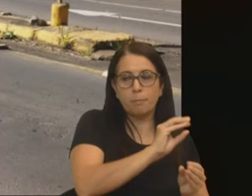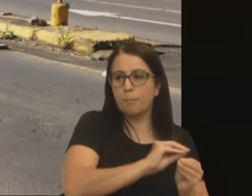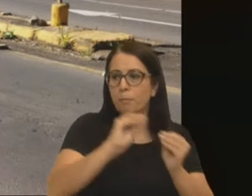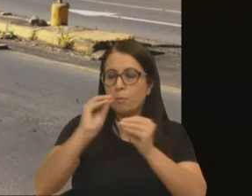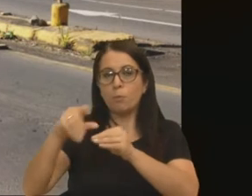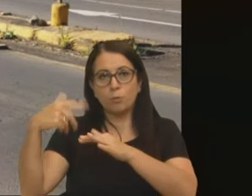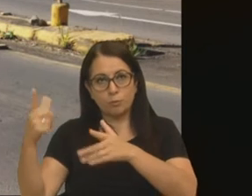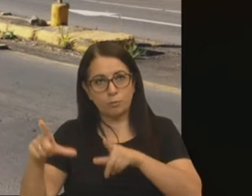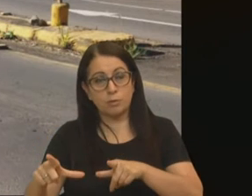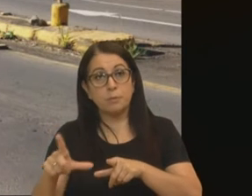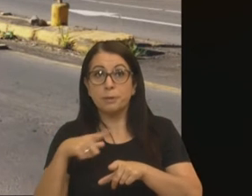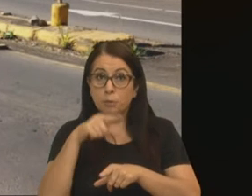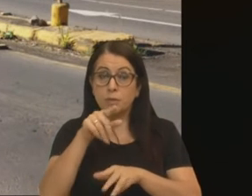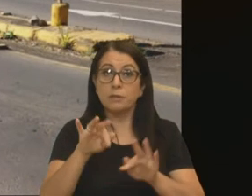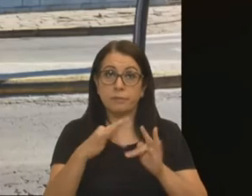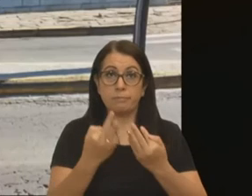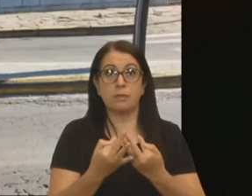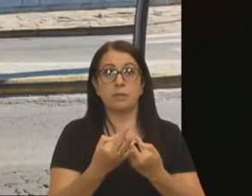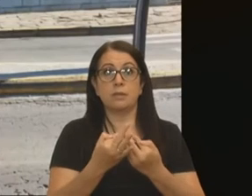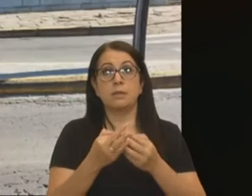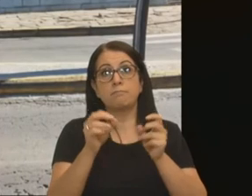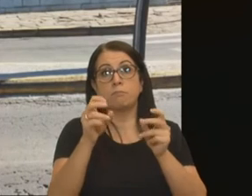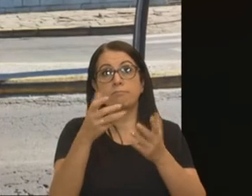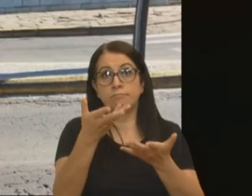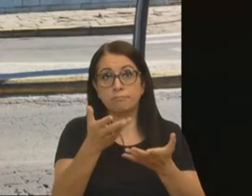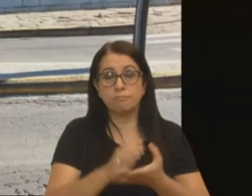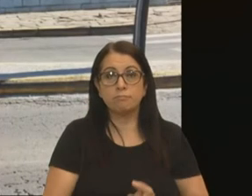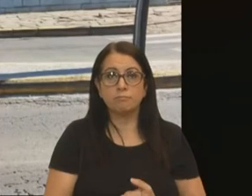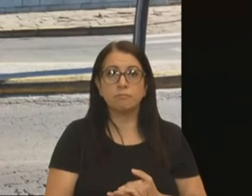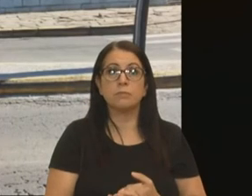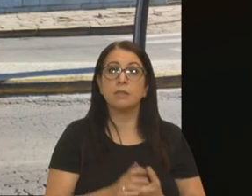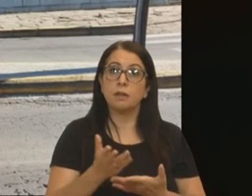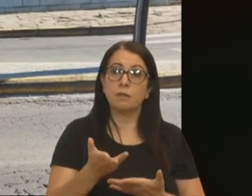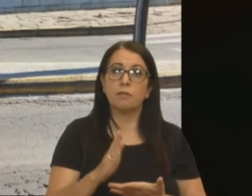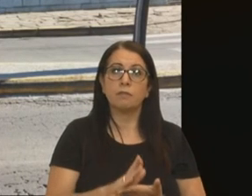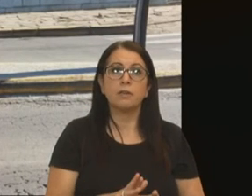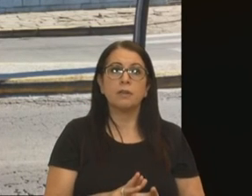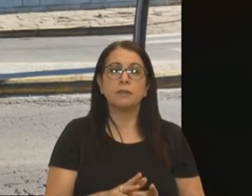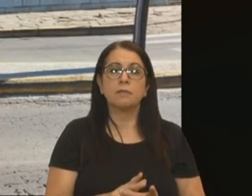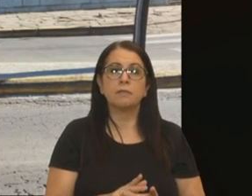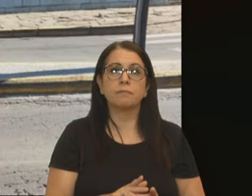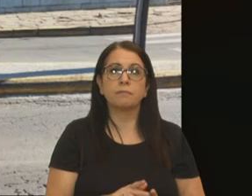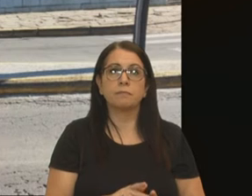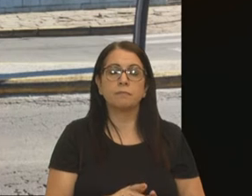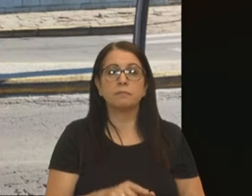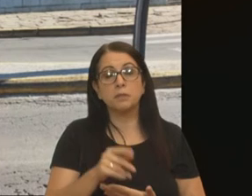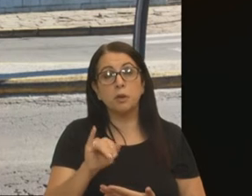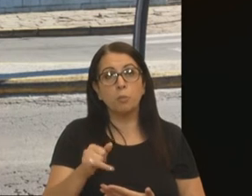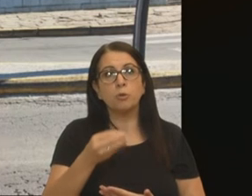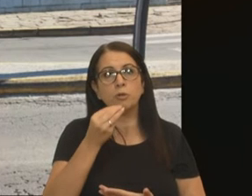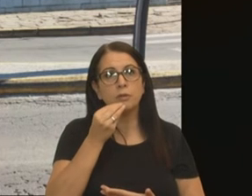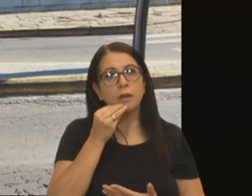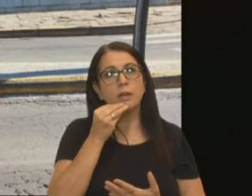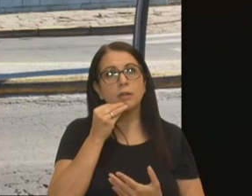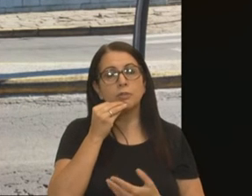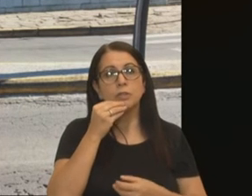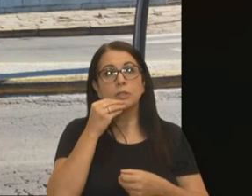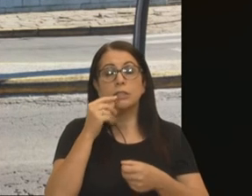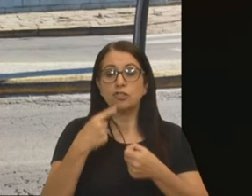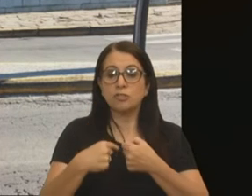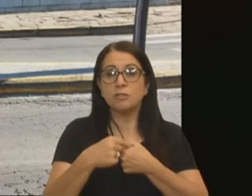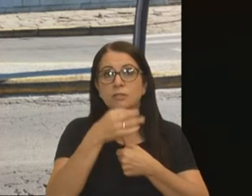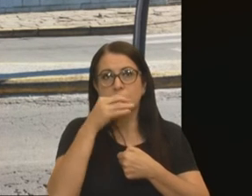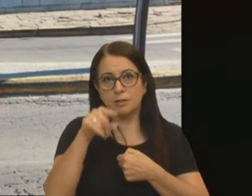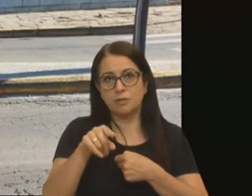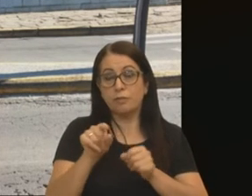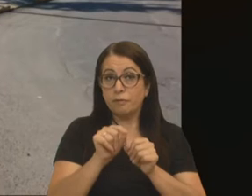residência. Mas quando esta família põe à venda, fica exatamente a oportunidade do município fazer